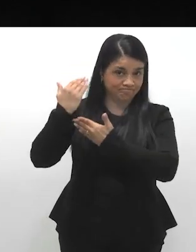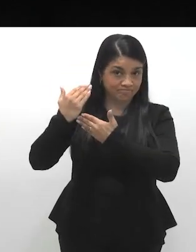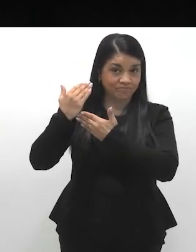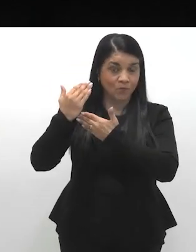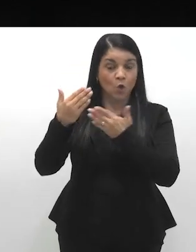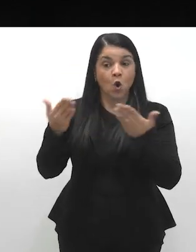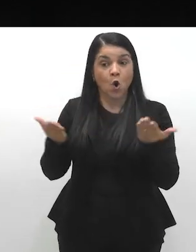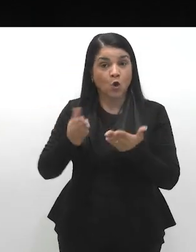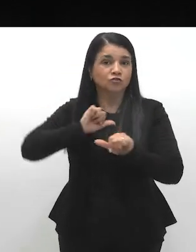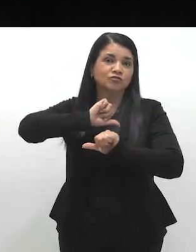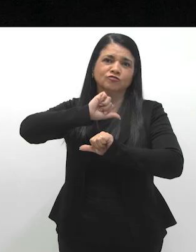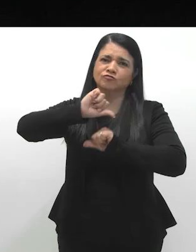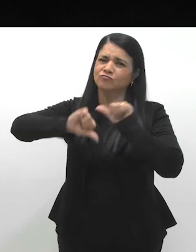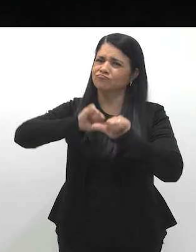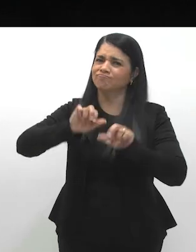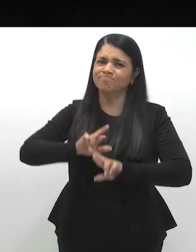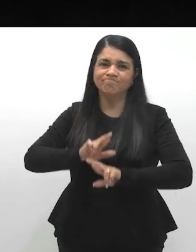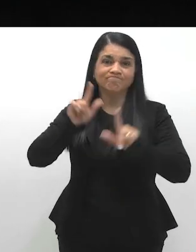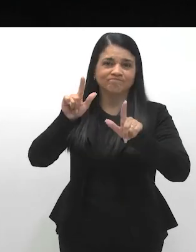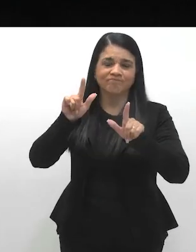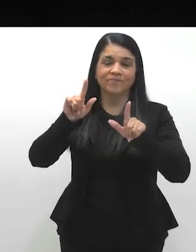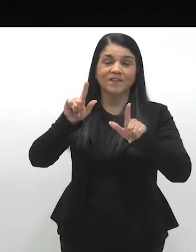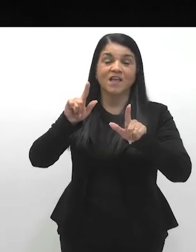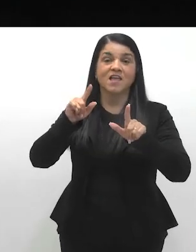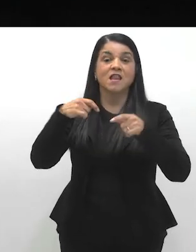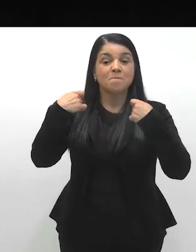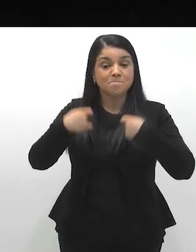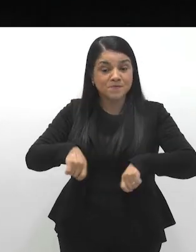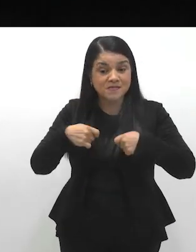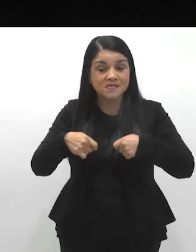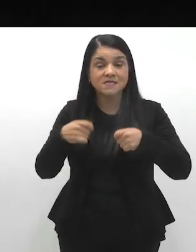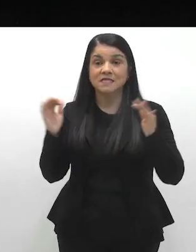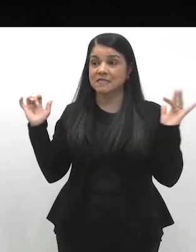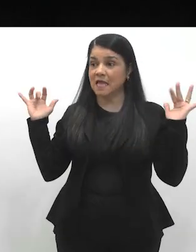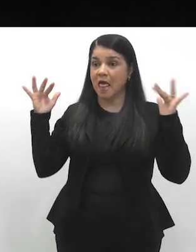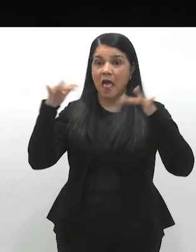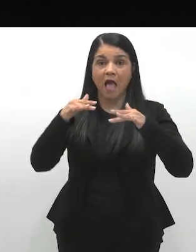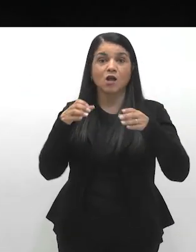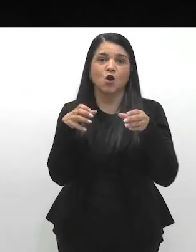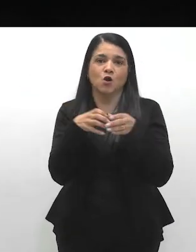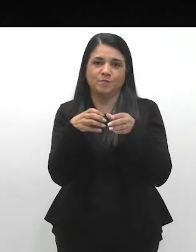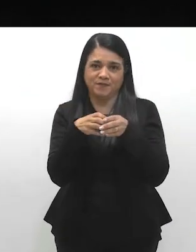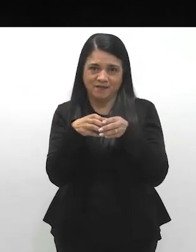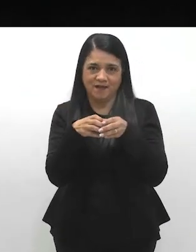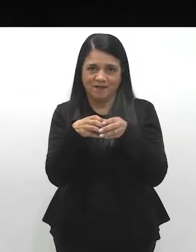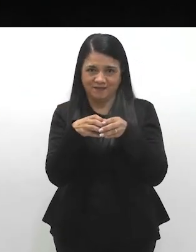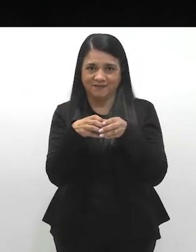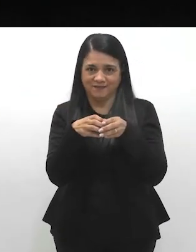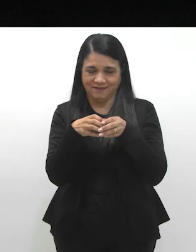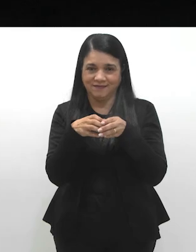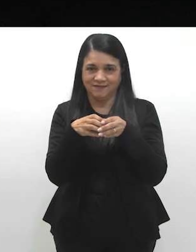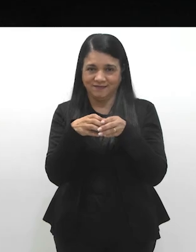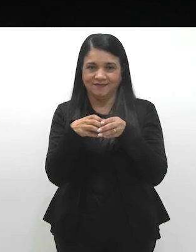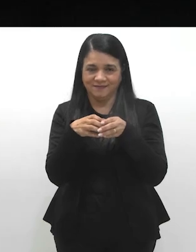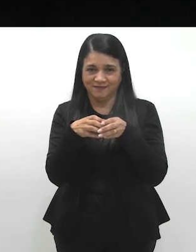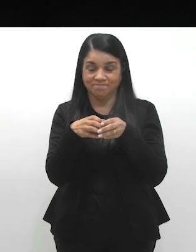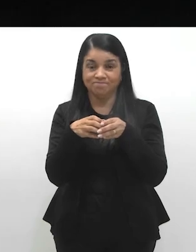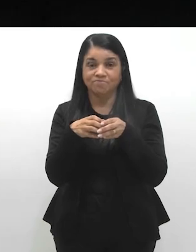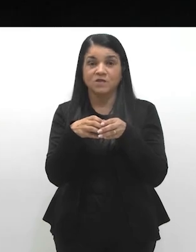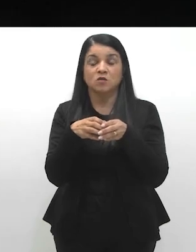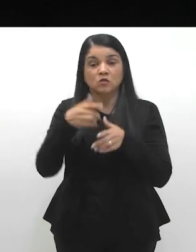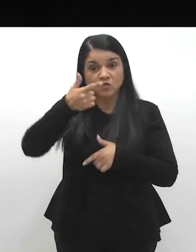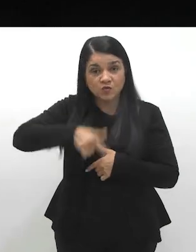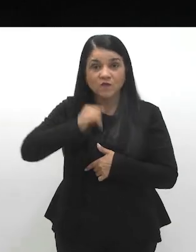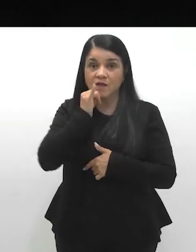momento, hoje ele não dialoga mais com a comunidade. Ele tem que trazer a comunidade, até porque, como